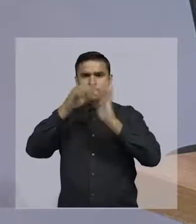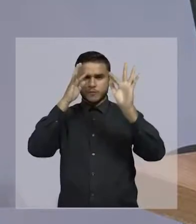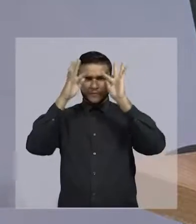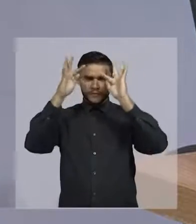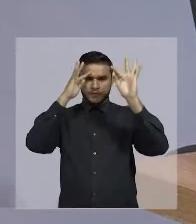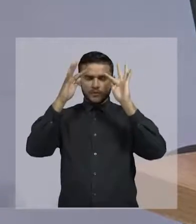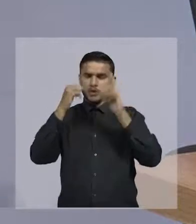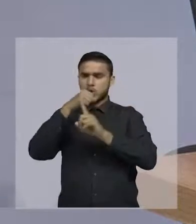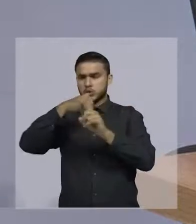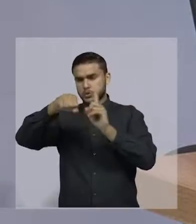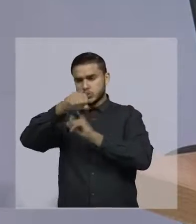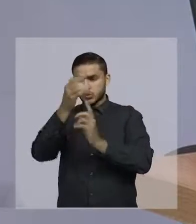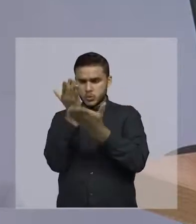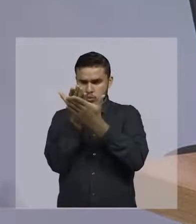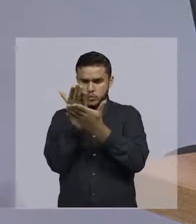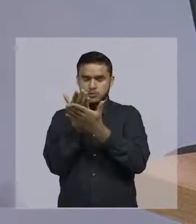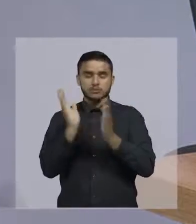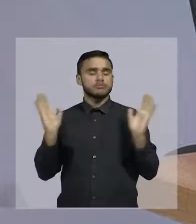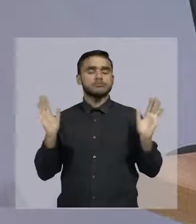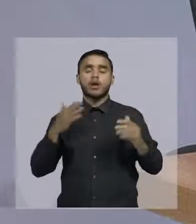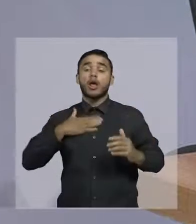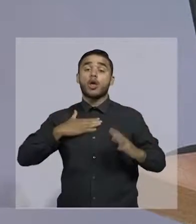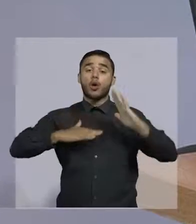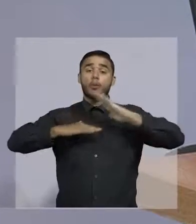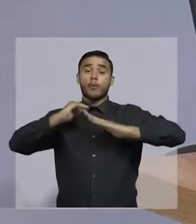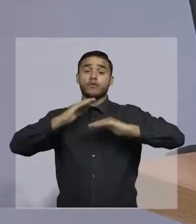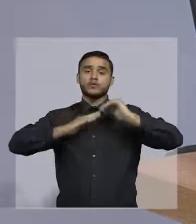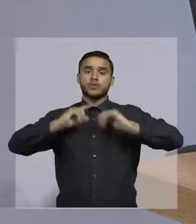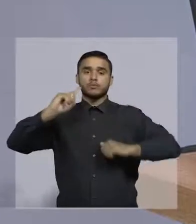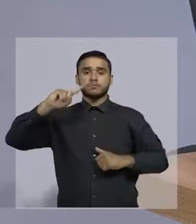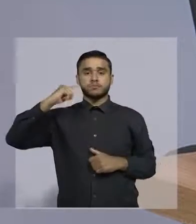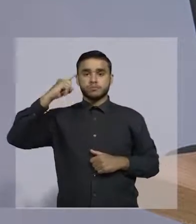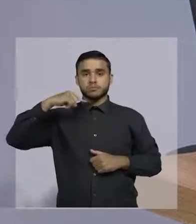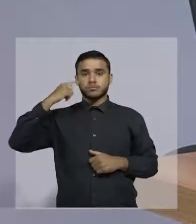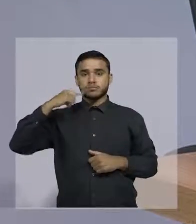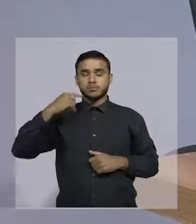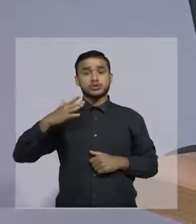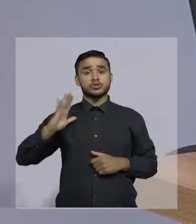sou filósofo, não sou sociólogo, sou um mero advogado